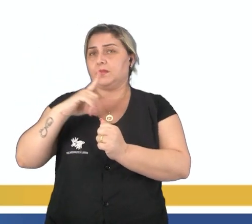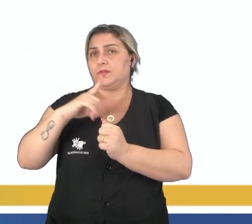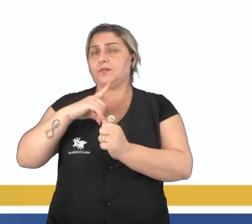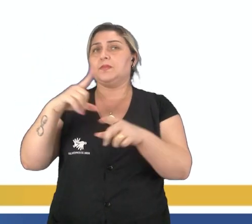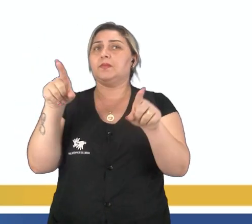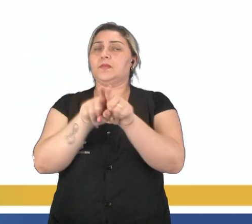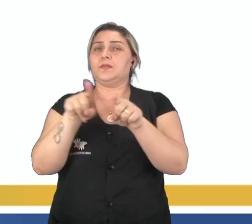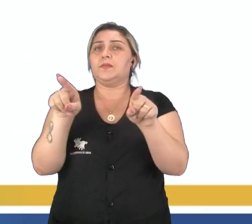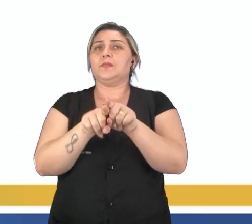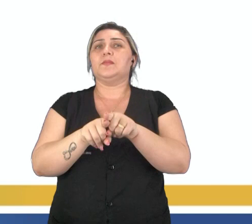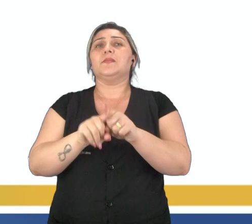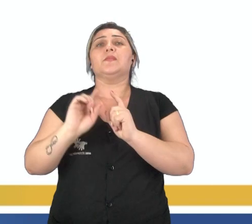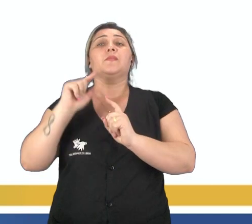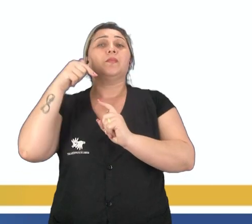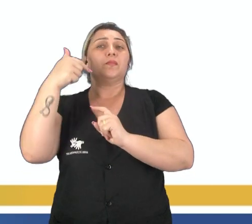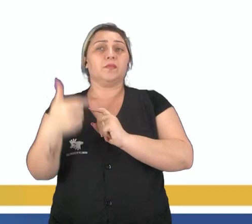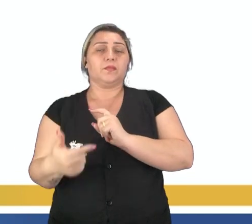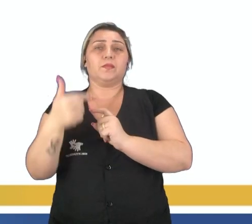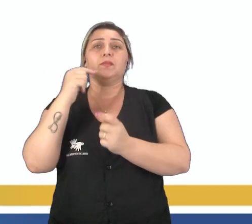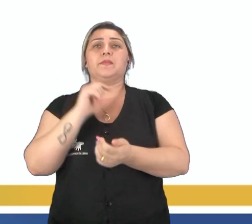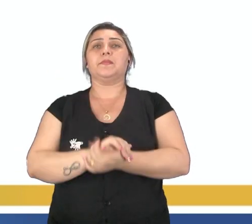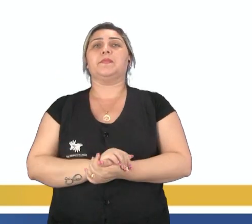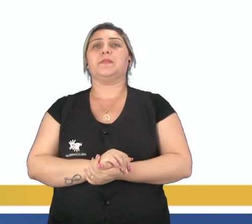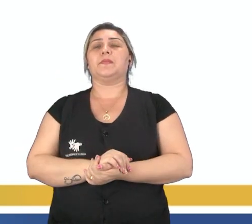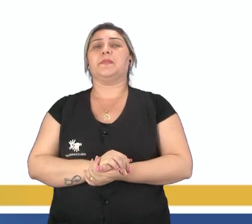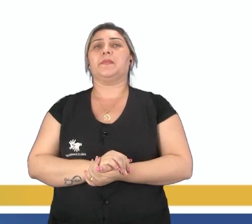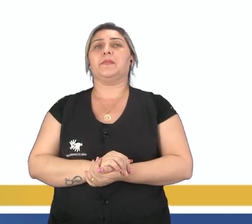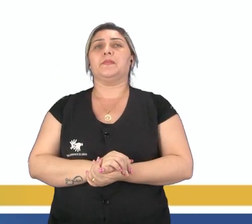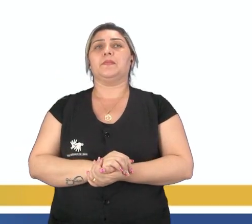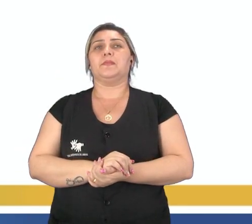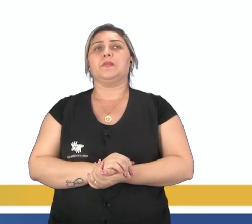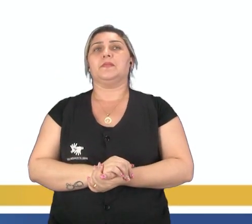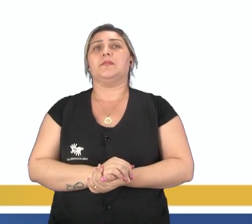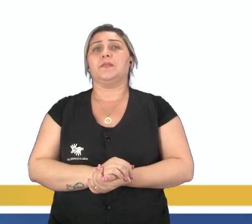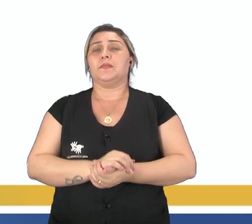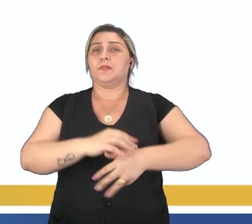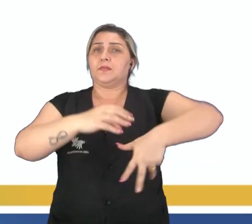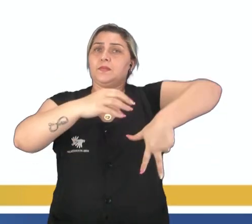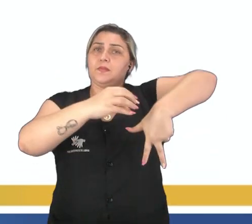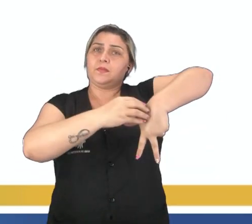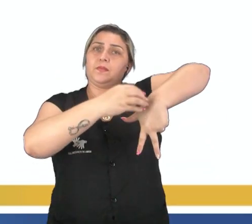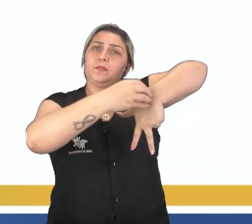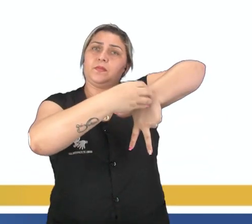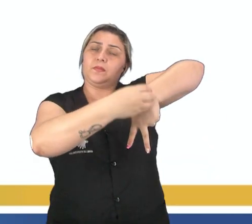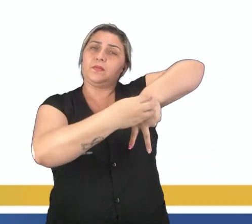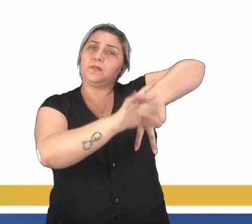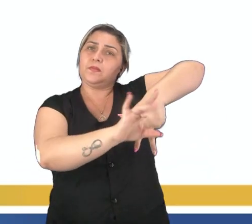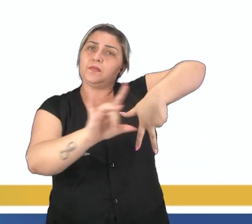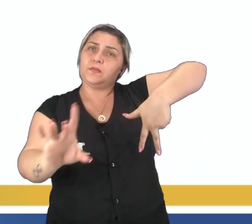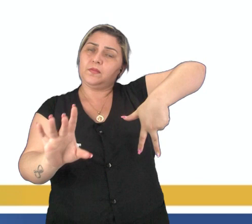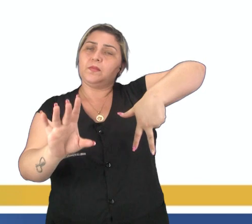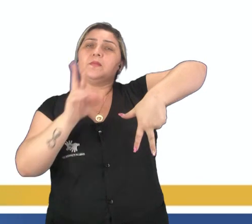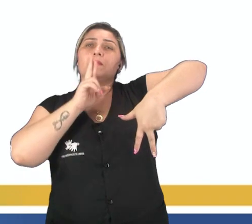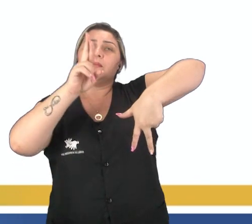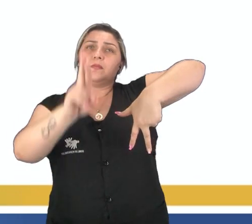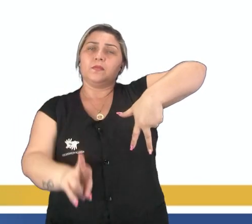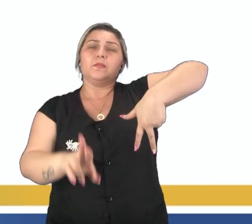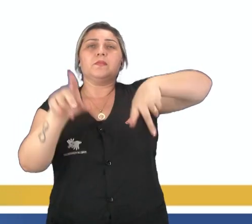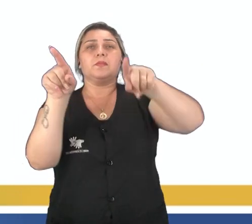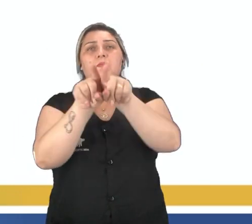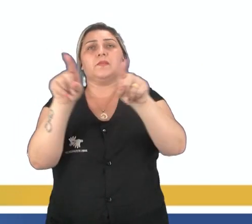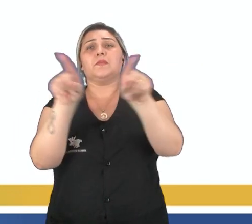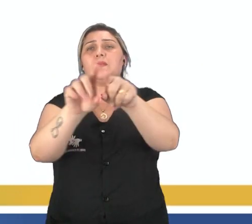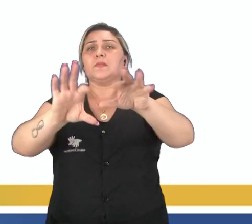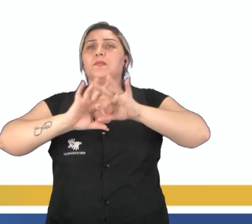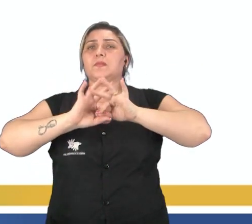reúnem também, a gente vai ter um outro nível. Esse outro nível, no caso, vão ser os órgãos. E aí, cada órgão, ele vai ser resultado, então,